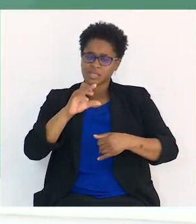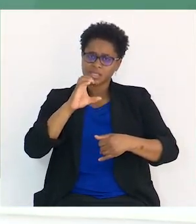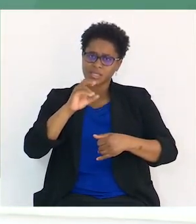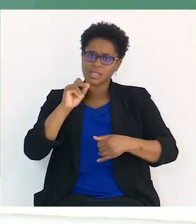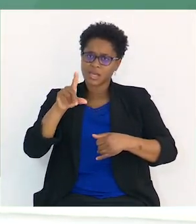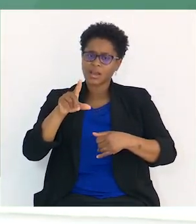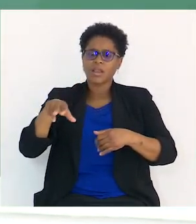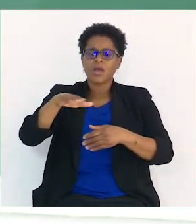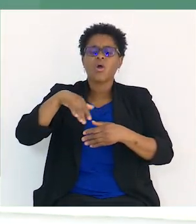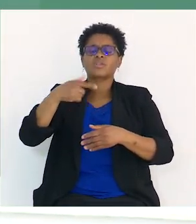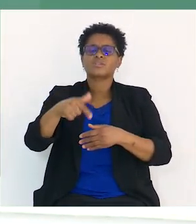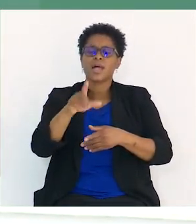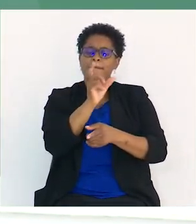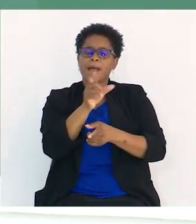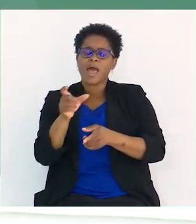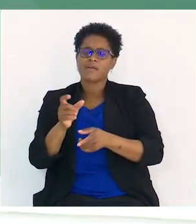que está